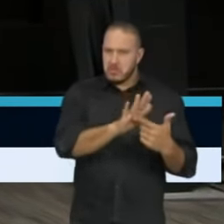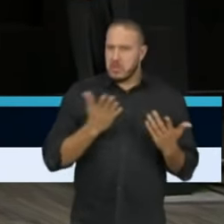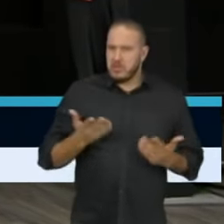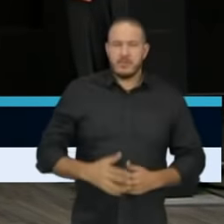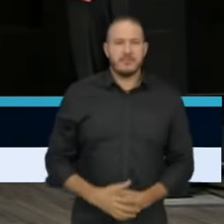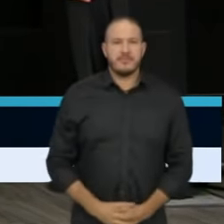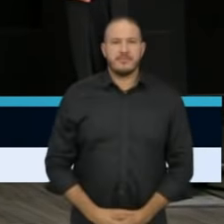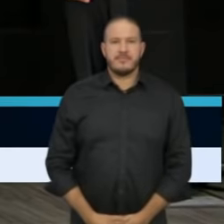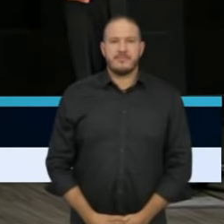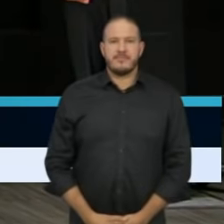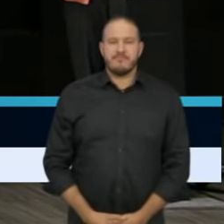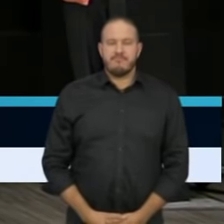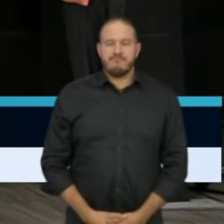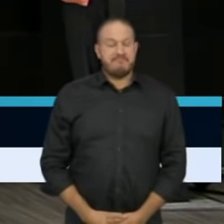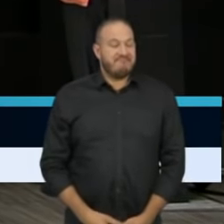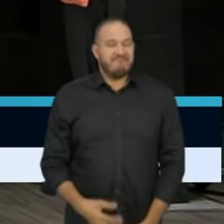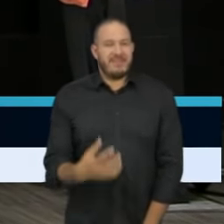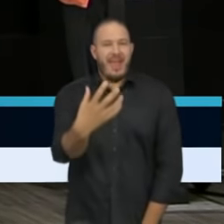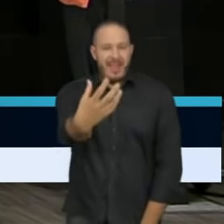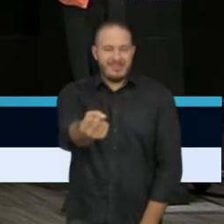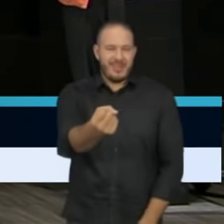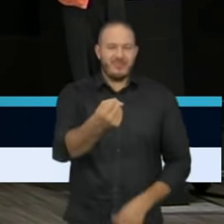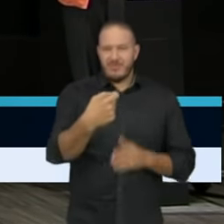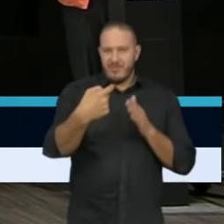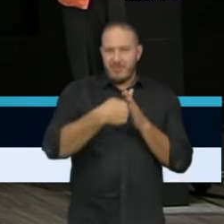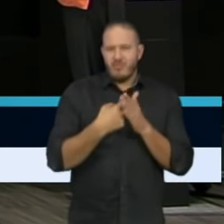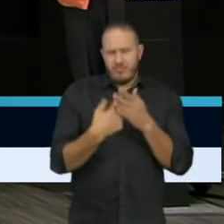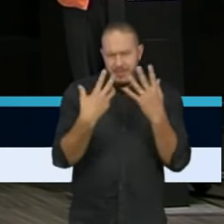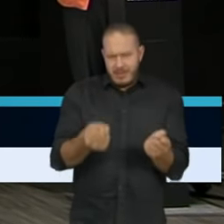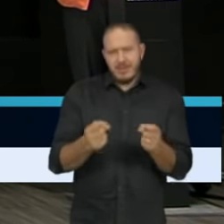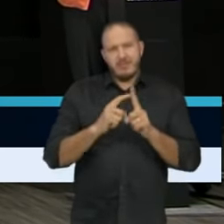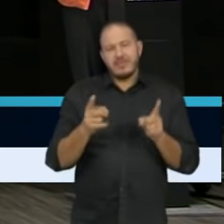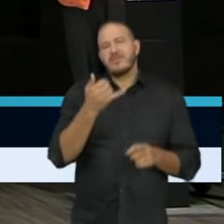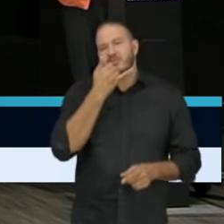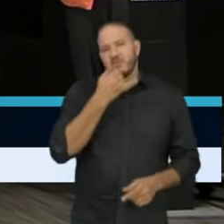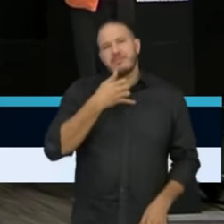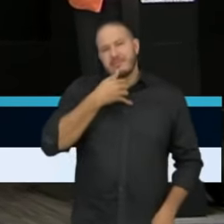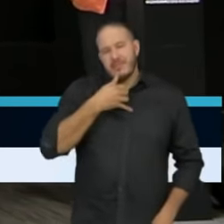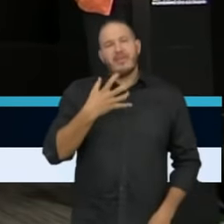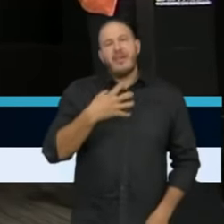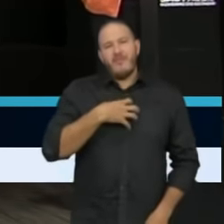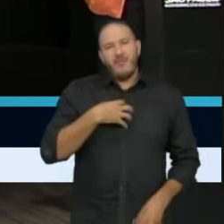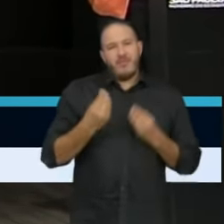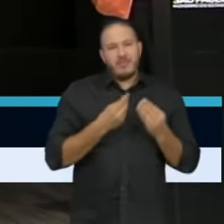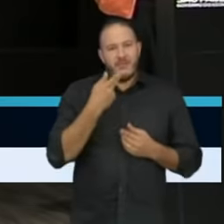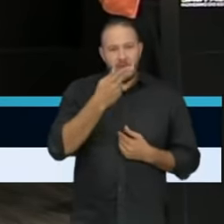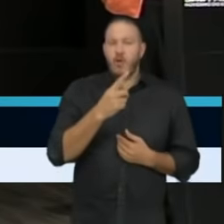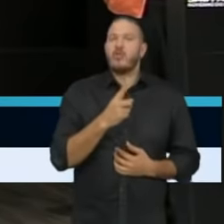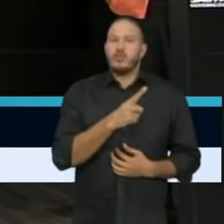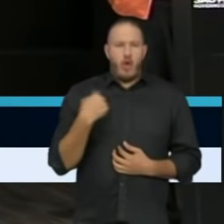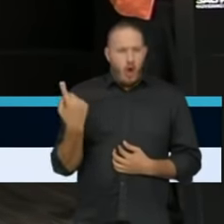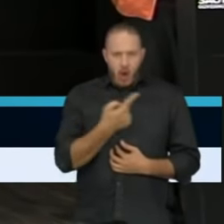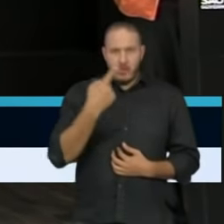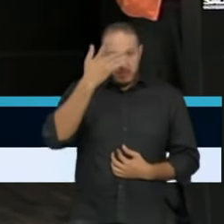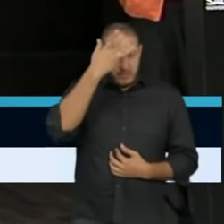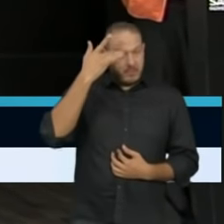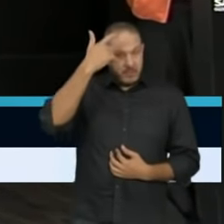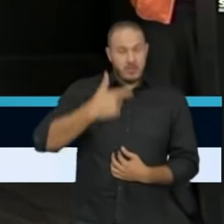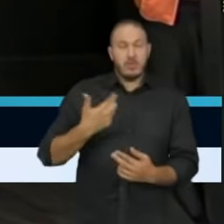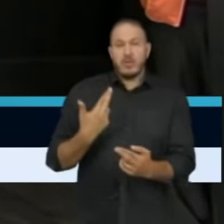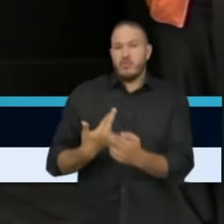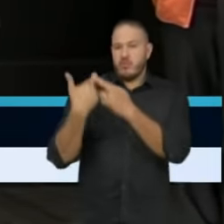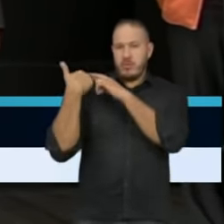Bruno, aceito a sua pergunta, mas lamento também na forma em que você a colocou. Nós aqui somos todos responsáveis,